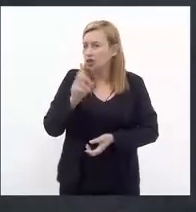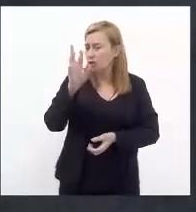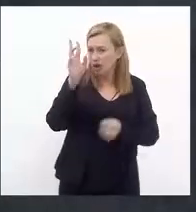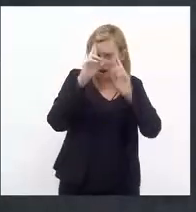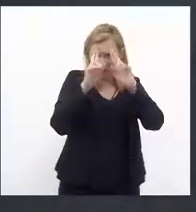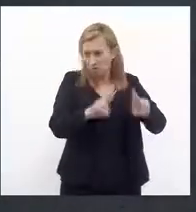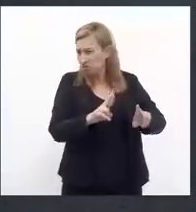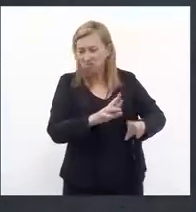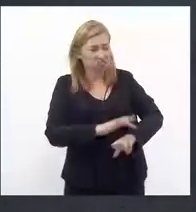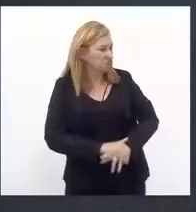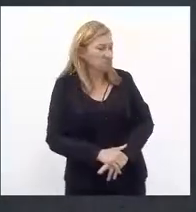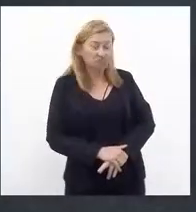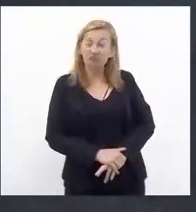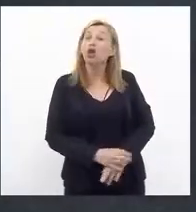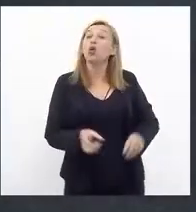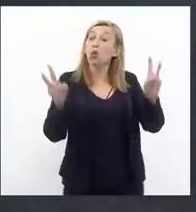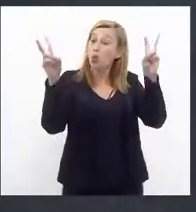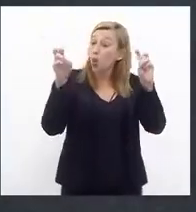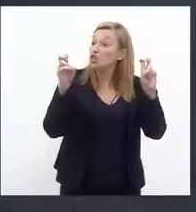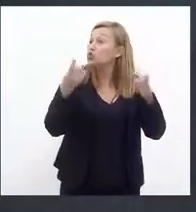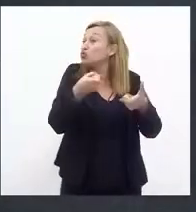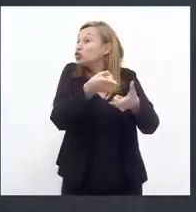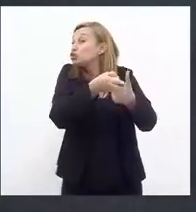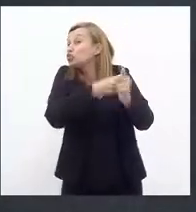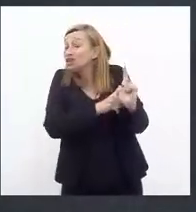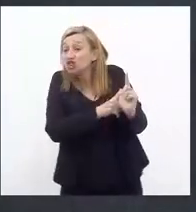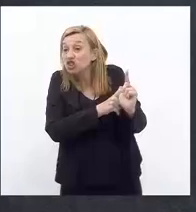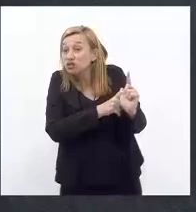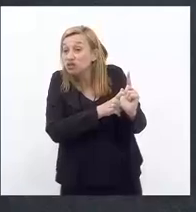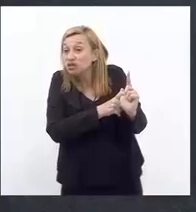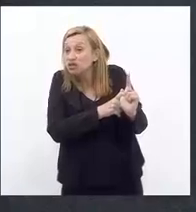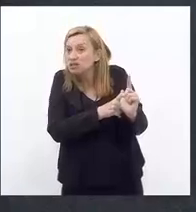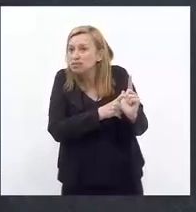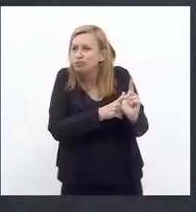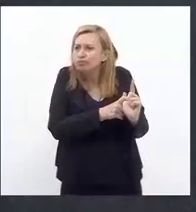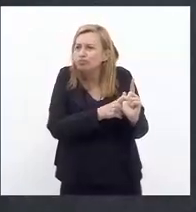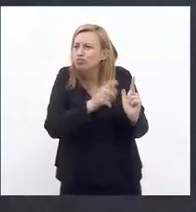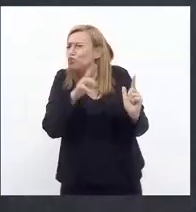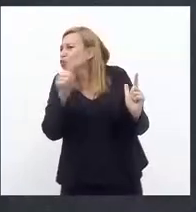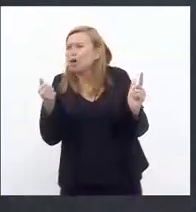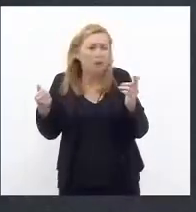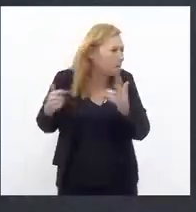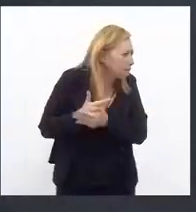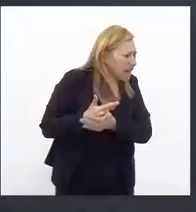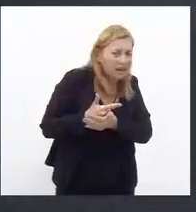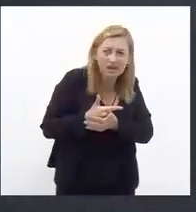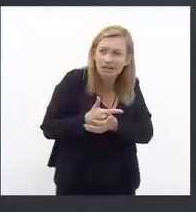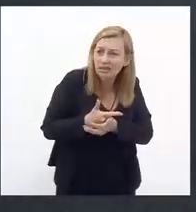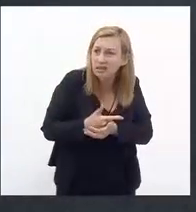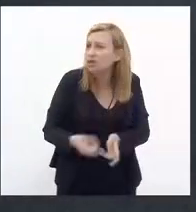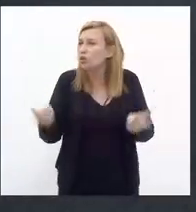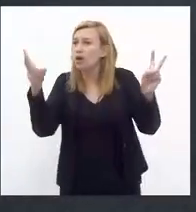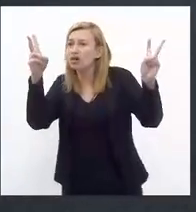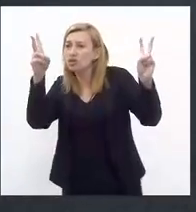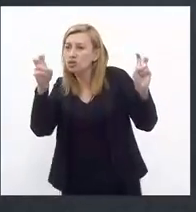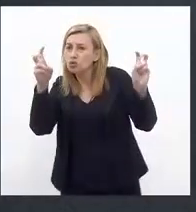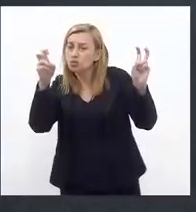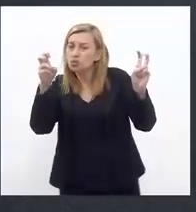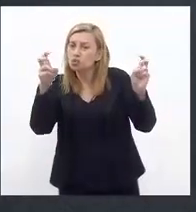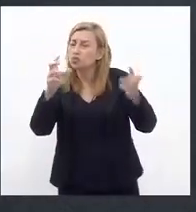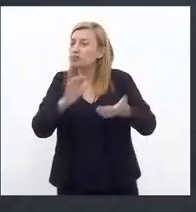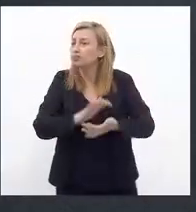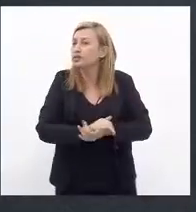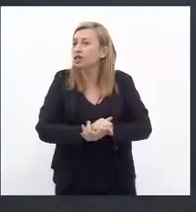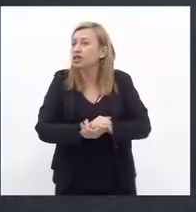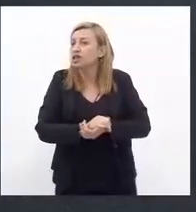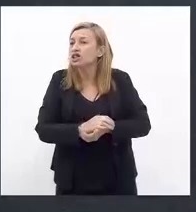é respeitado a questão de uma dívida que é impagável e a questão de jogar